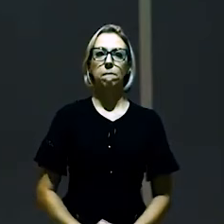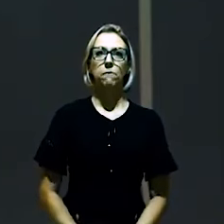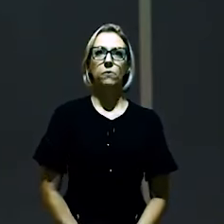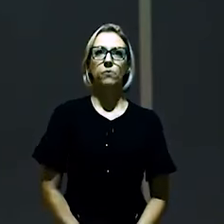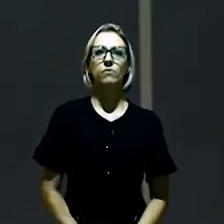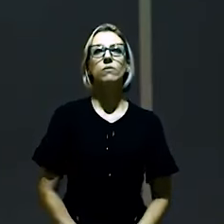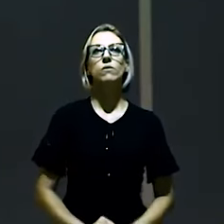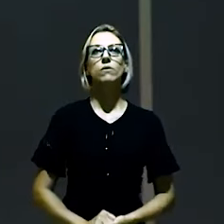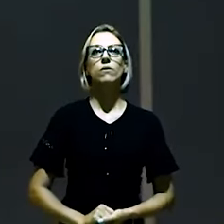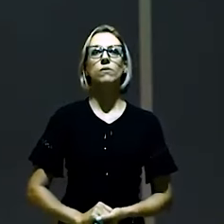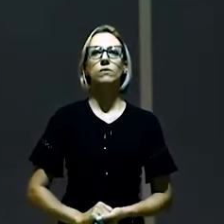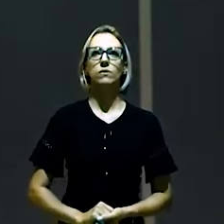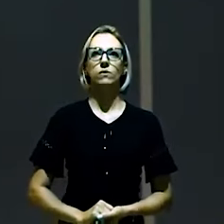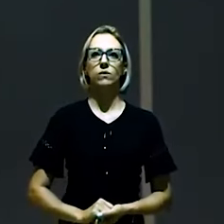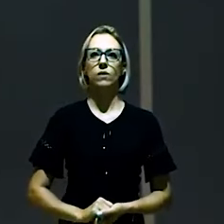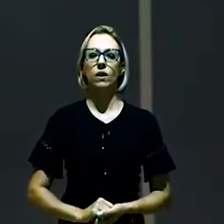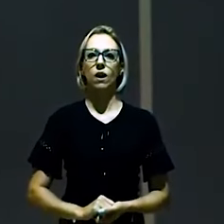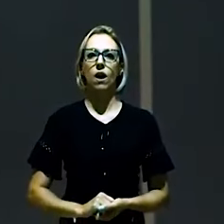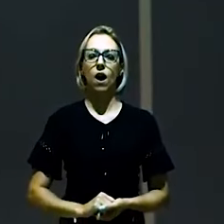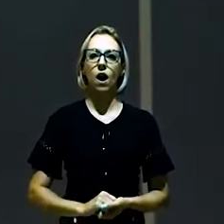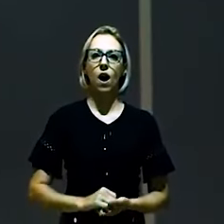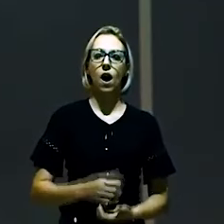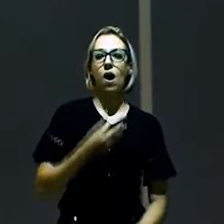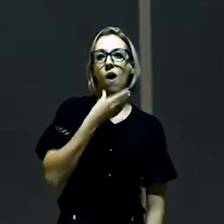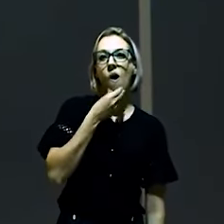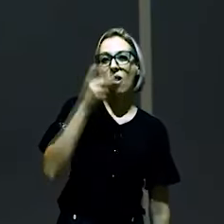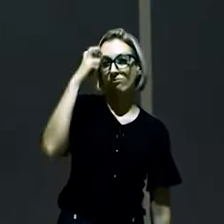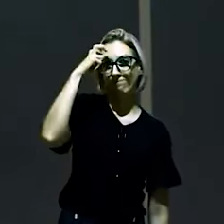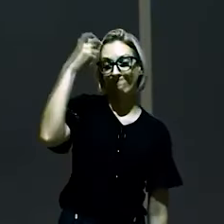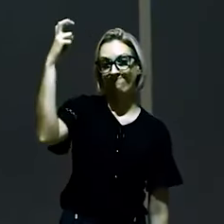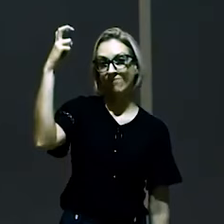e que tiveram um fim ruim.